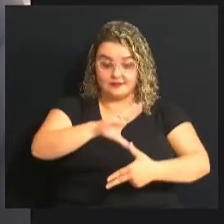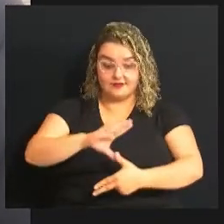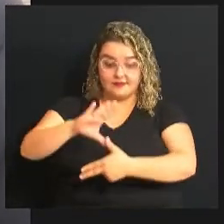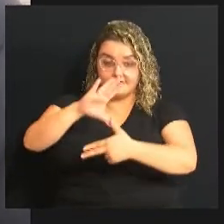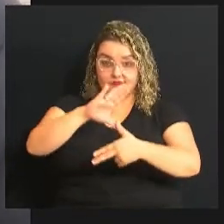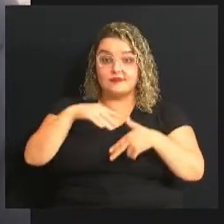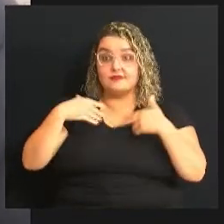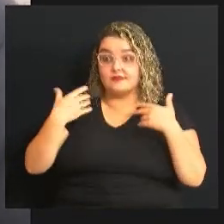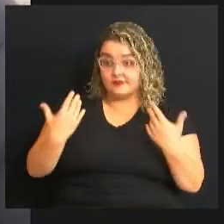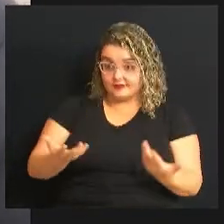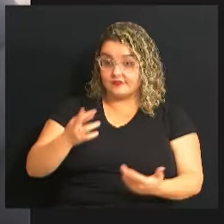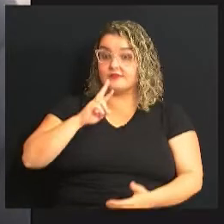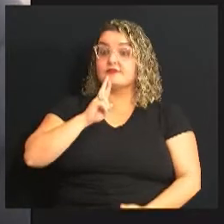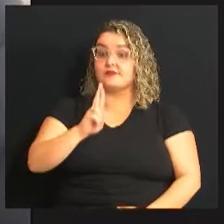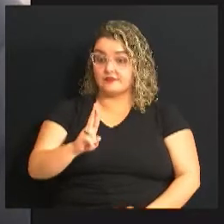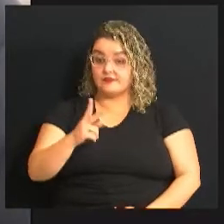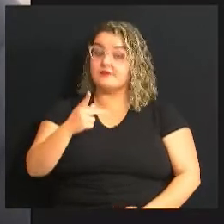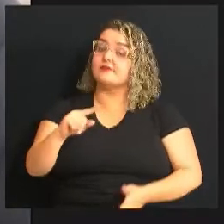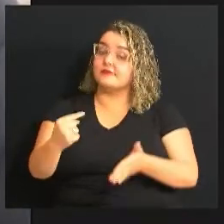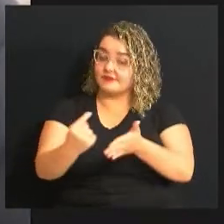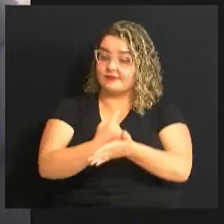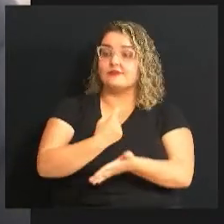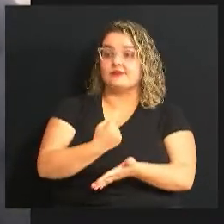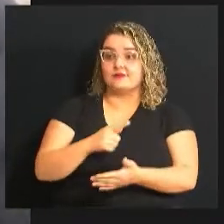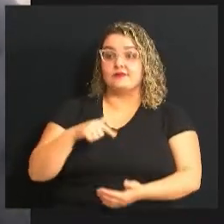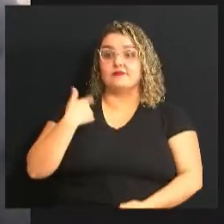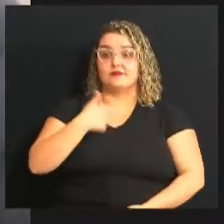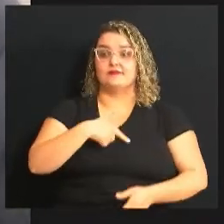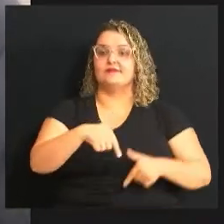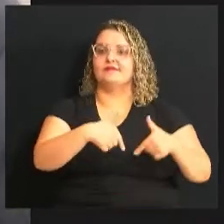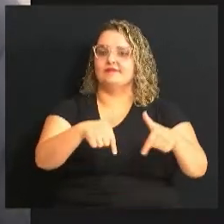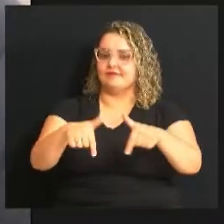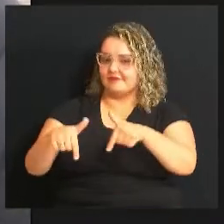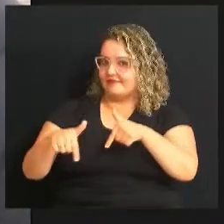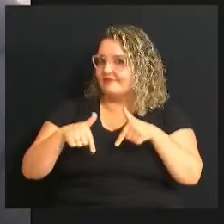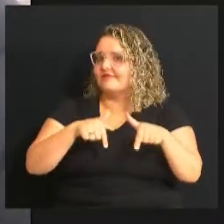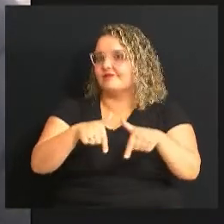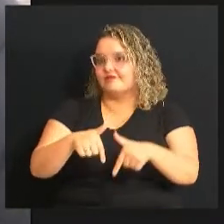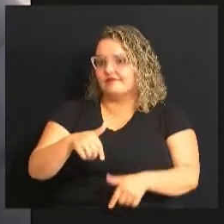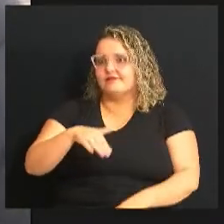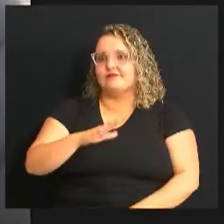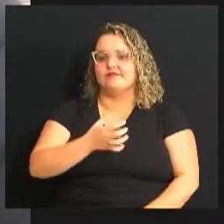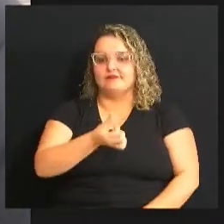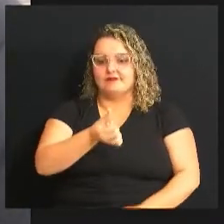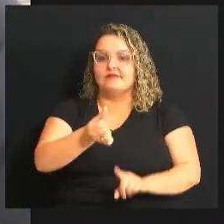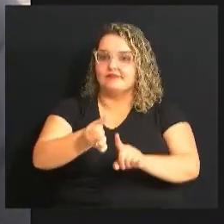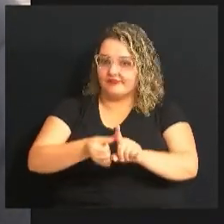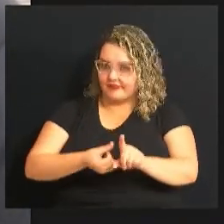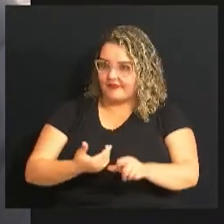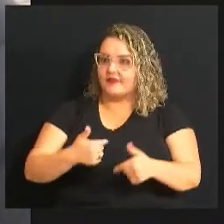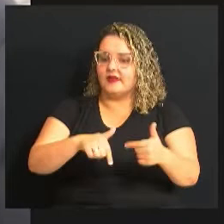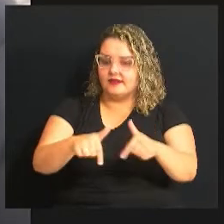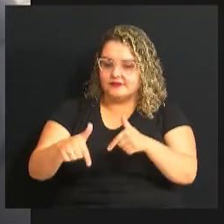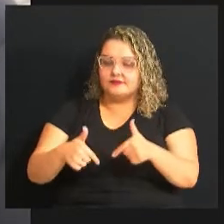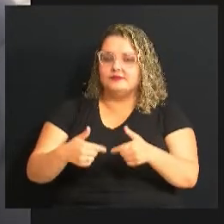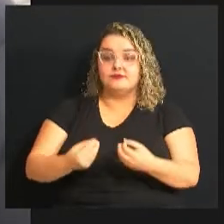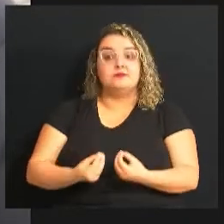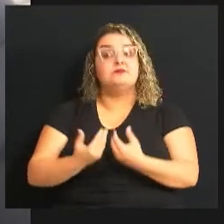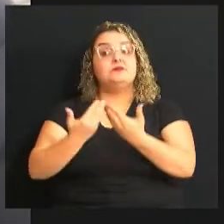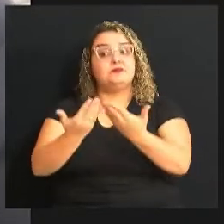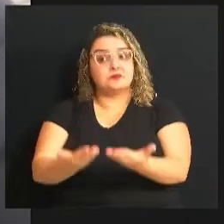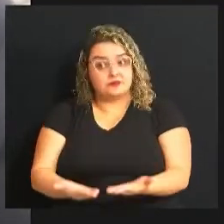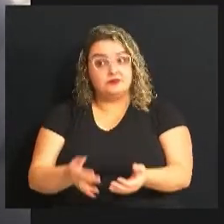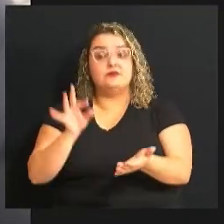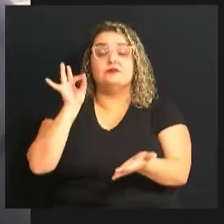E, respondendo à sua questão, nós estamos trabalhando aí há um pouco mais de 6 meses para poder oferecer algo que